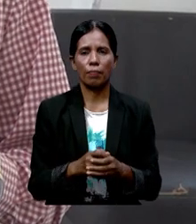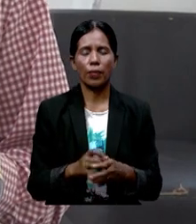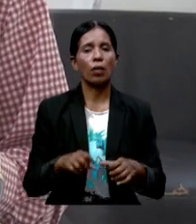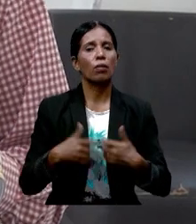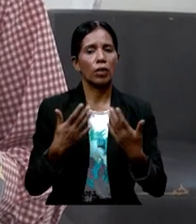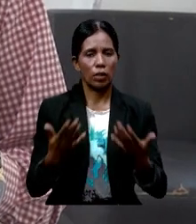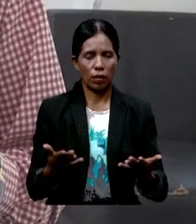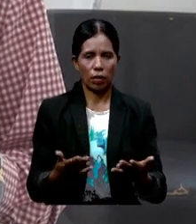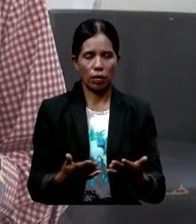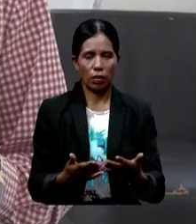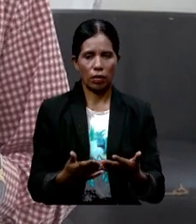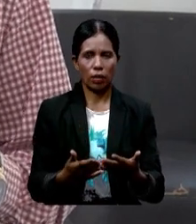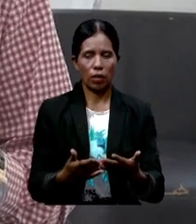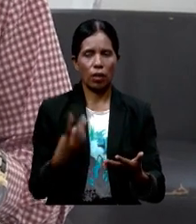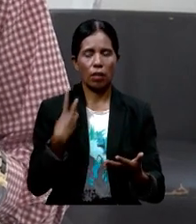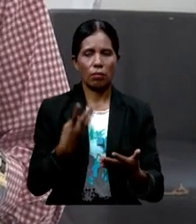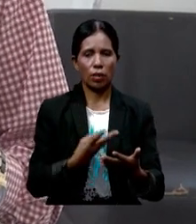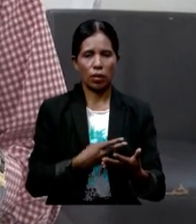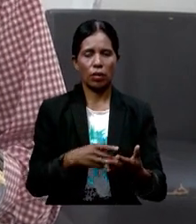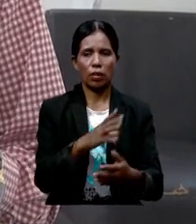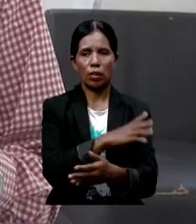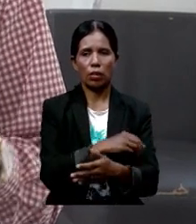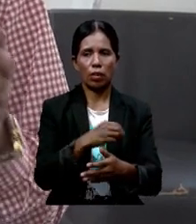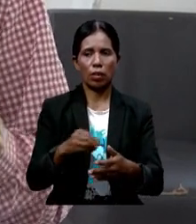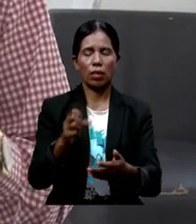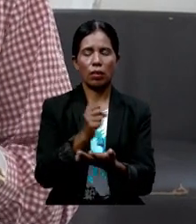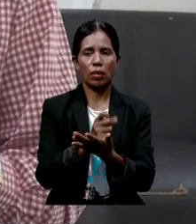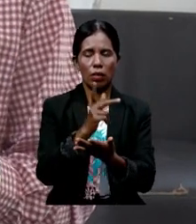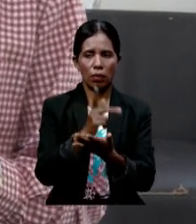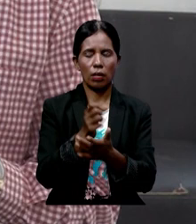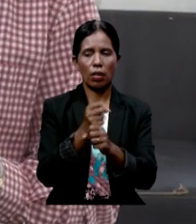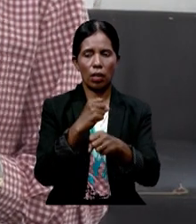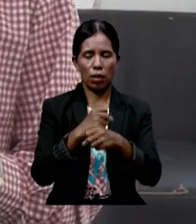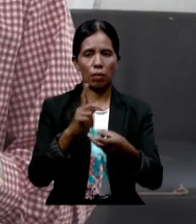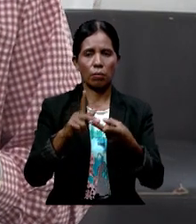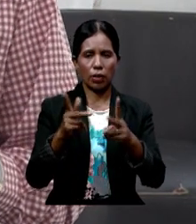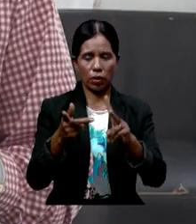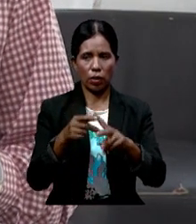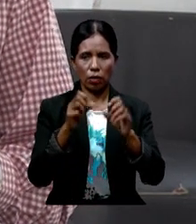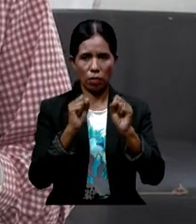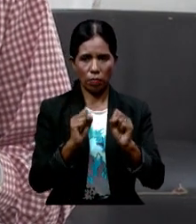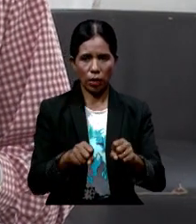maka fundação Mahim o secom cria parceiro para tu bele